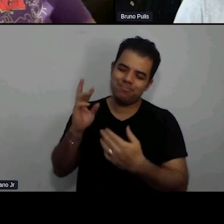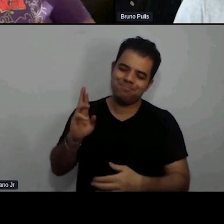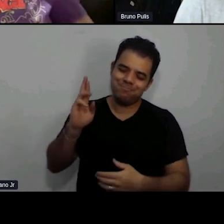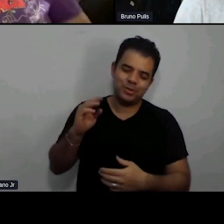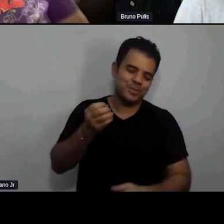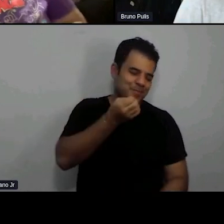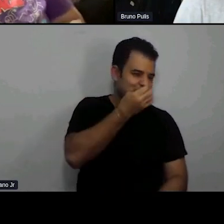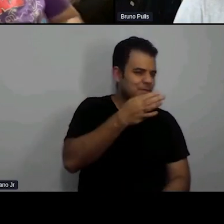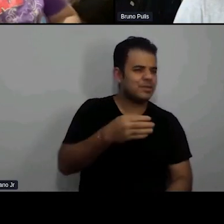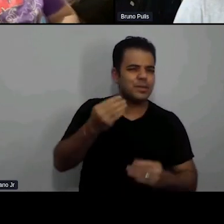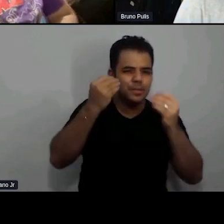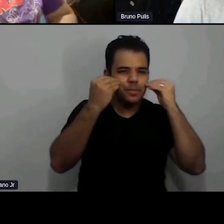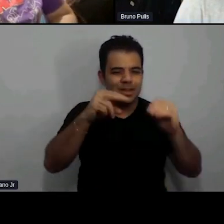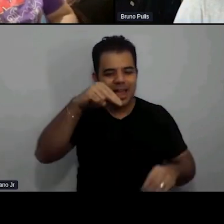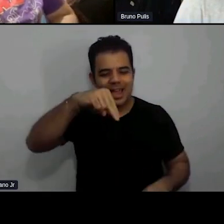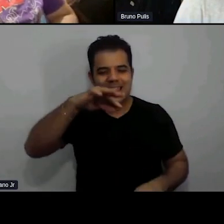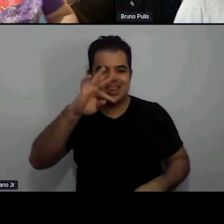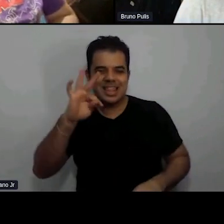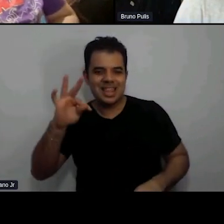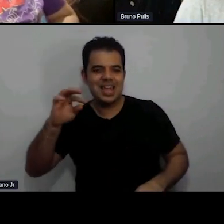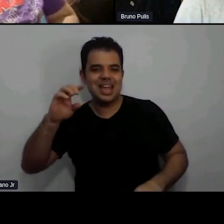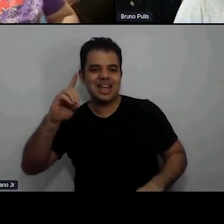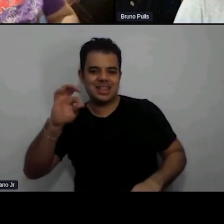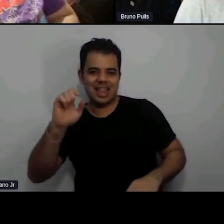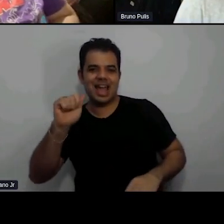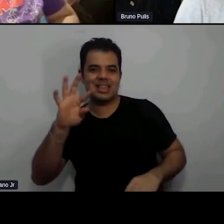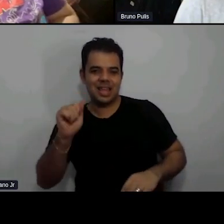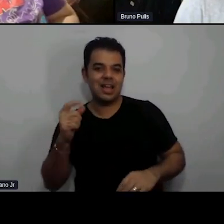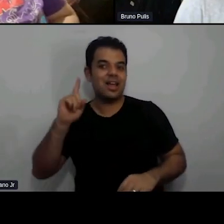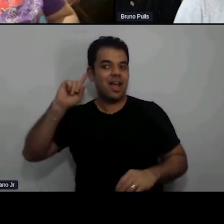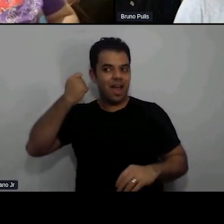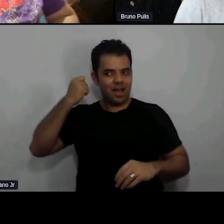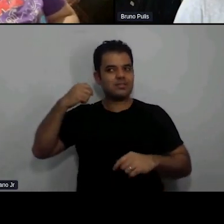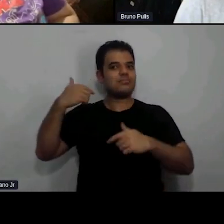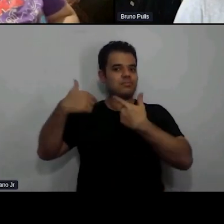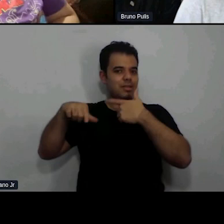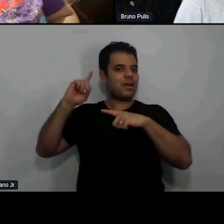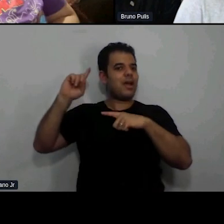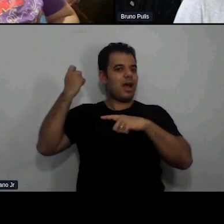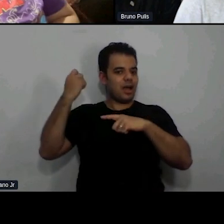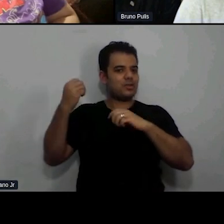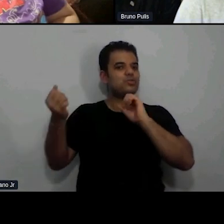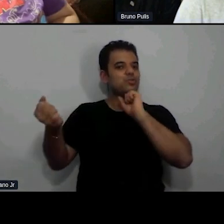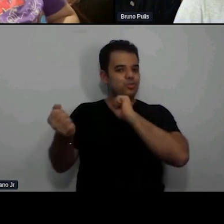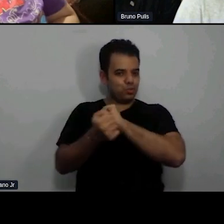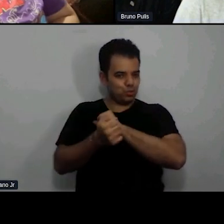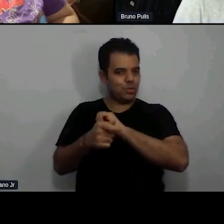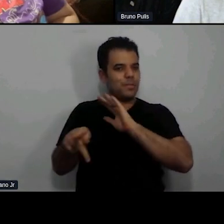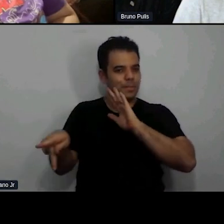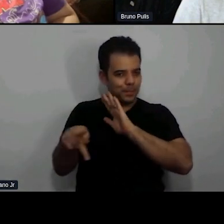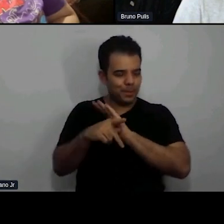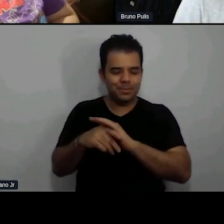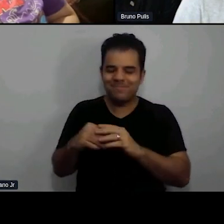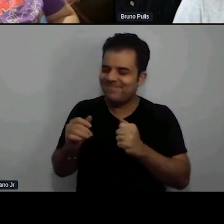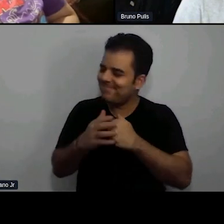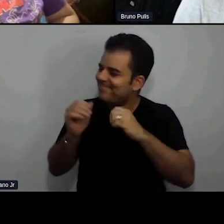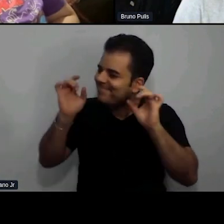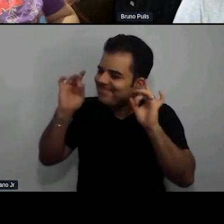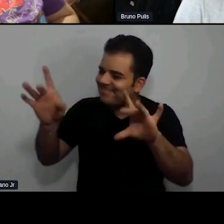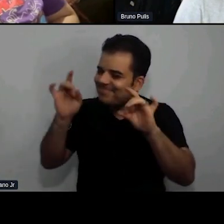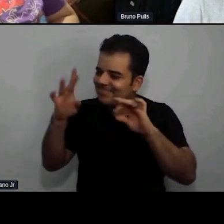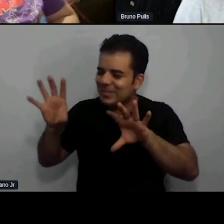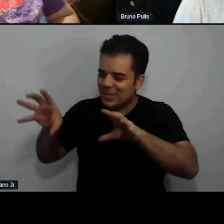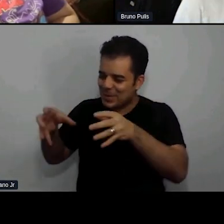beijo aí para o pessoal da NTT Data. Meu último emprego foi na NTT Data como PM. Então, eu tenho um carinho muito especial para o